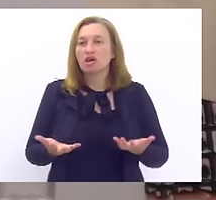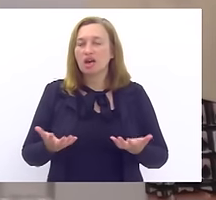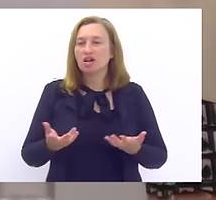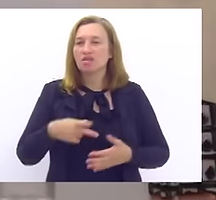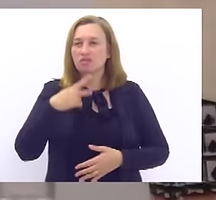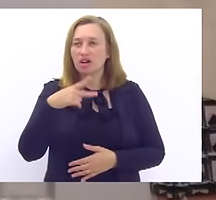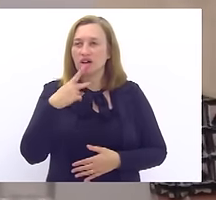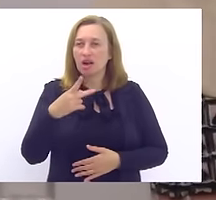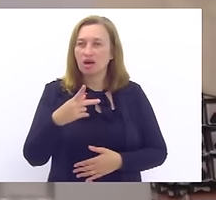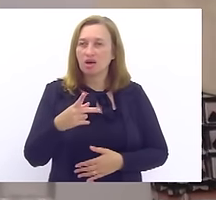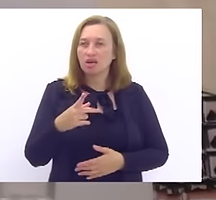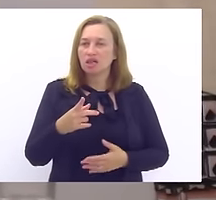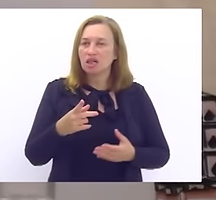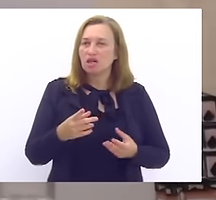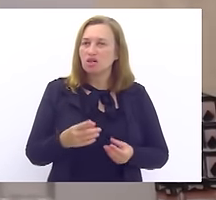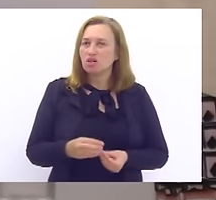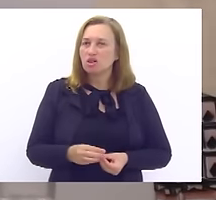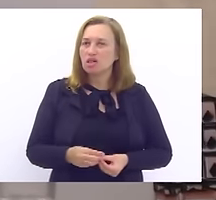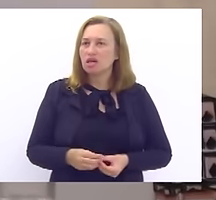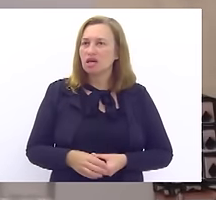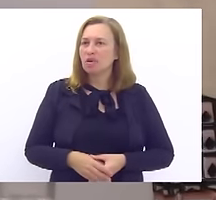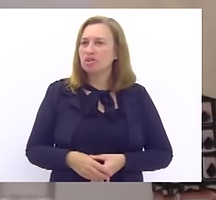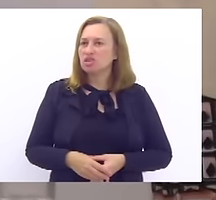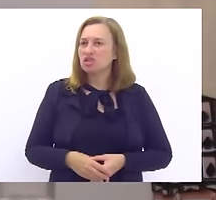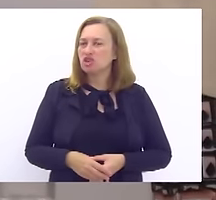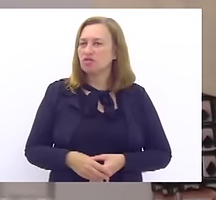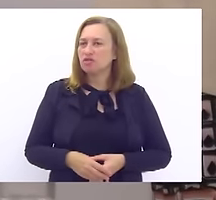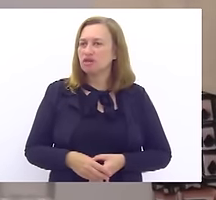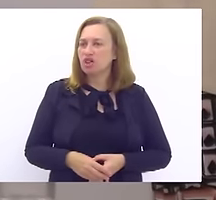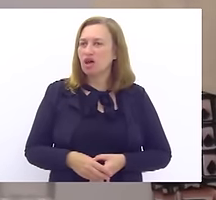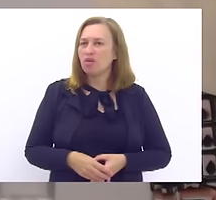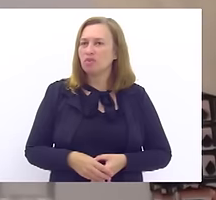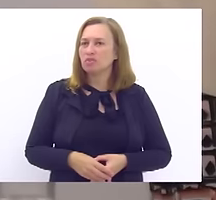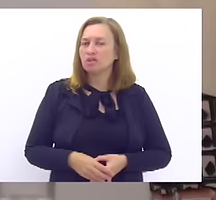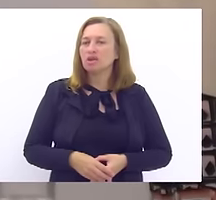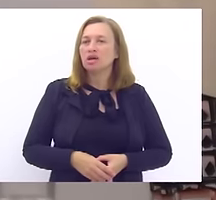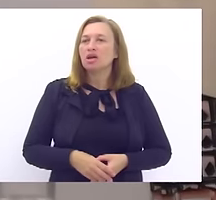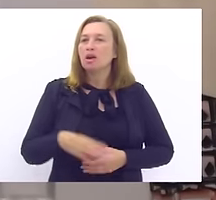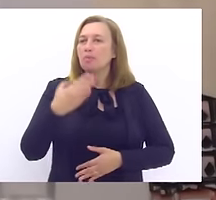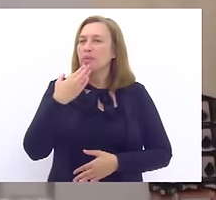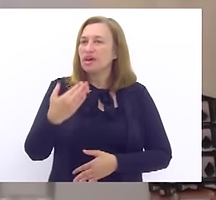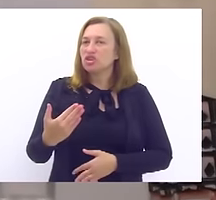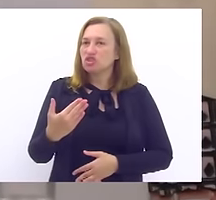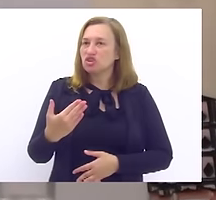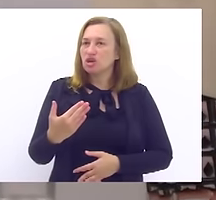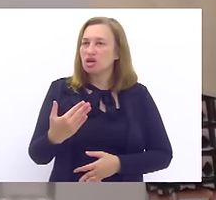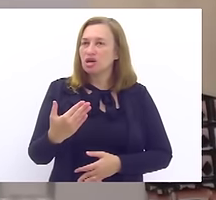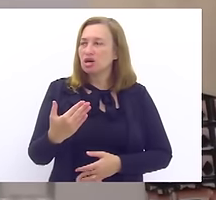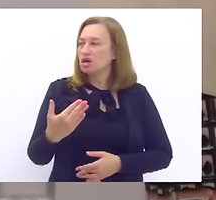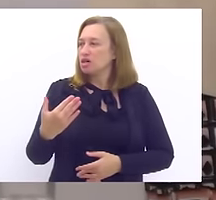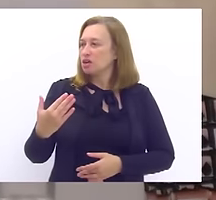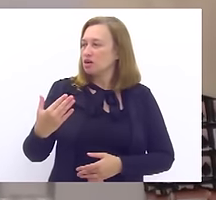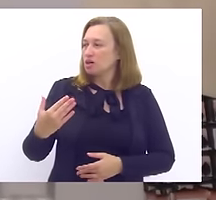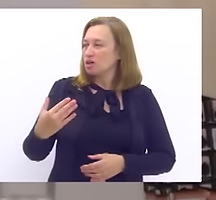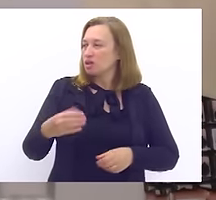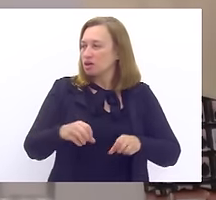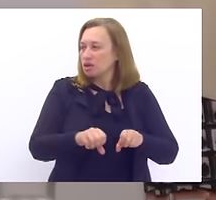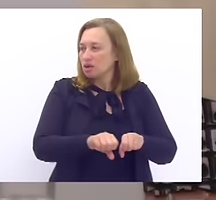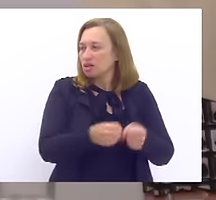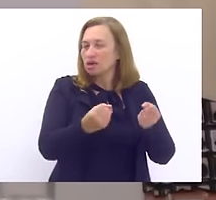a CPI a quebra do sigilo fiscal e bancário da empresa PL e da senhora